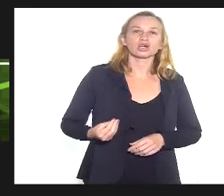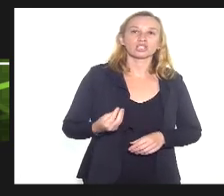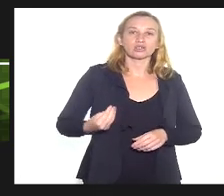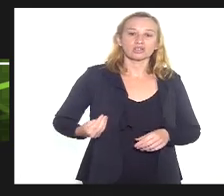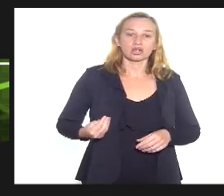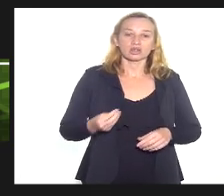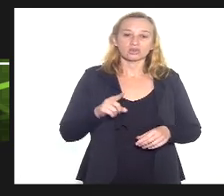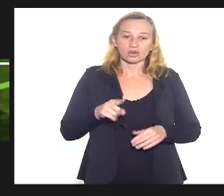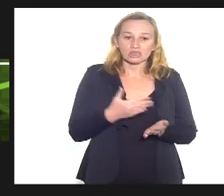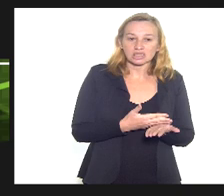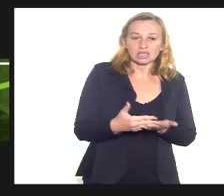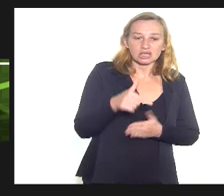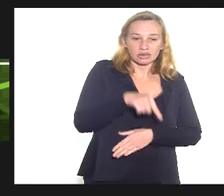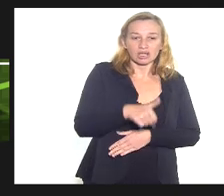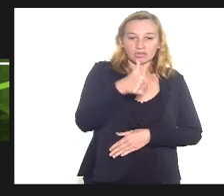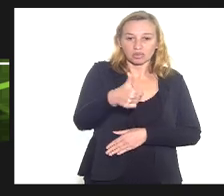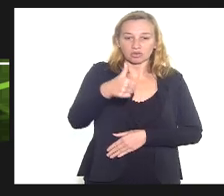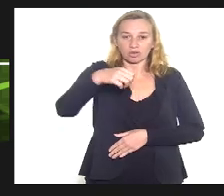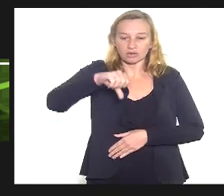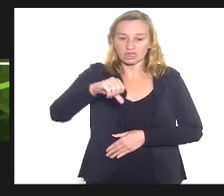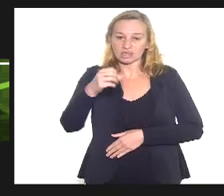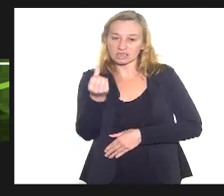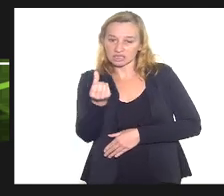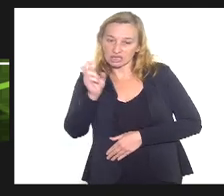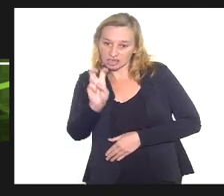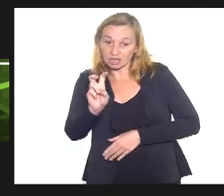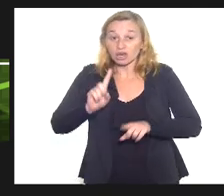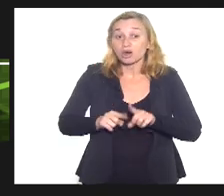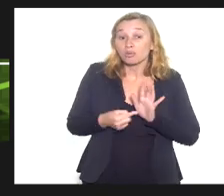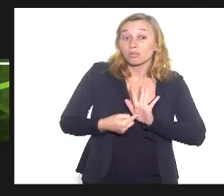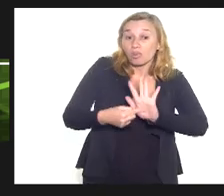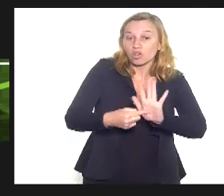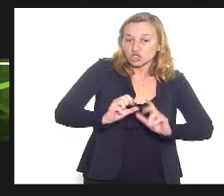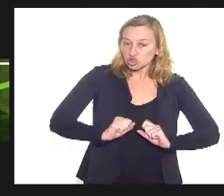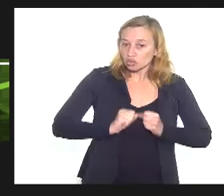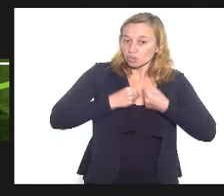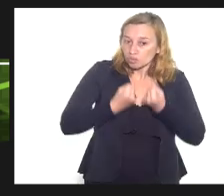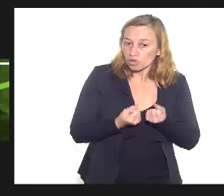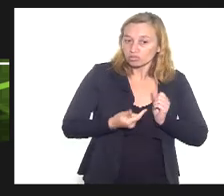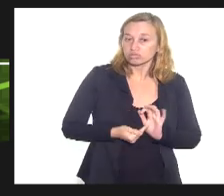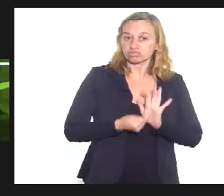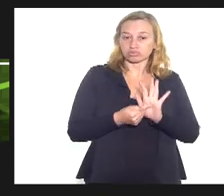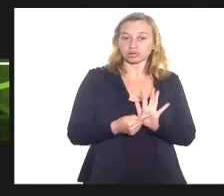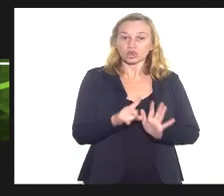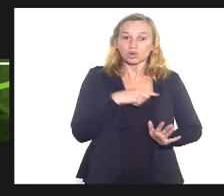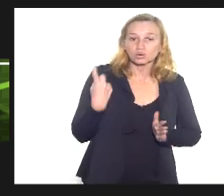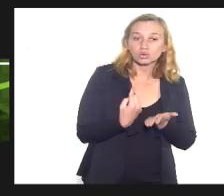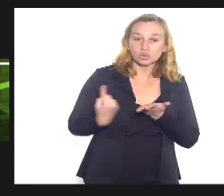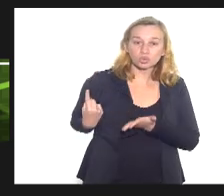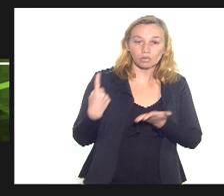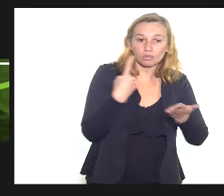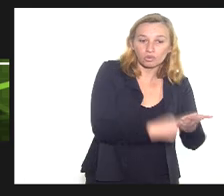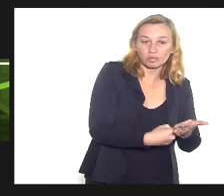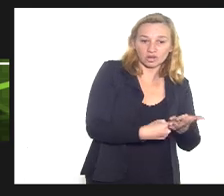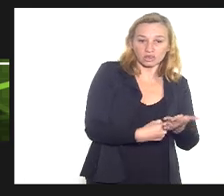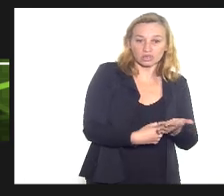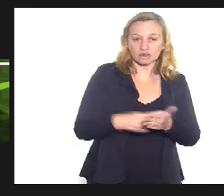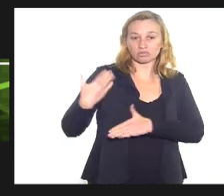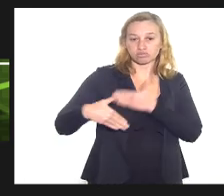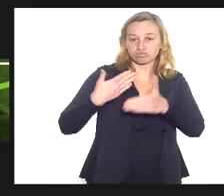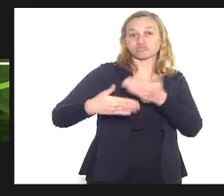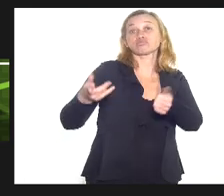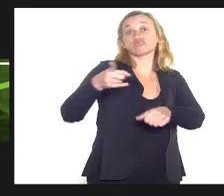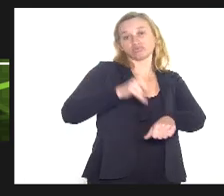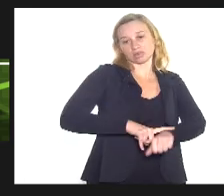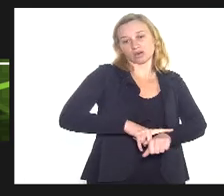1975, o que demonstra e só reforça o nosso compromisso de longo